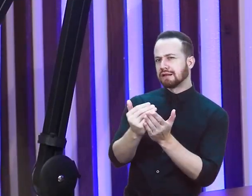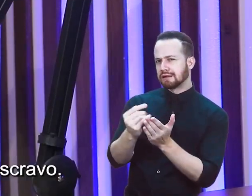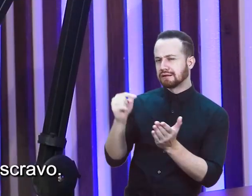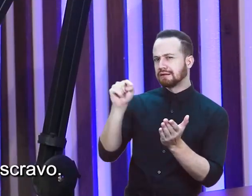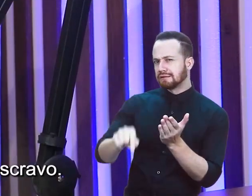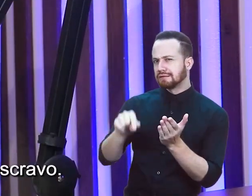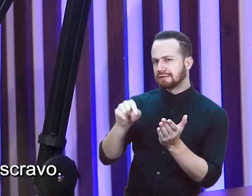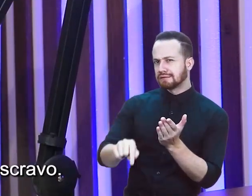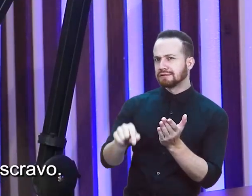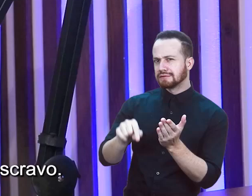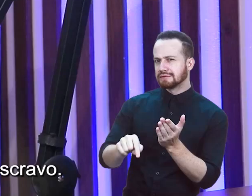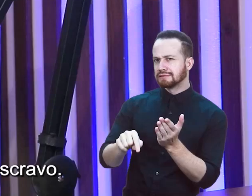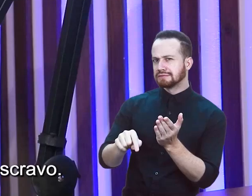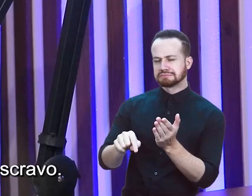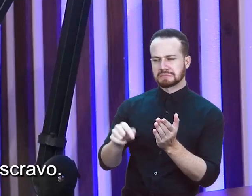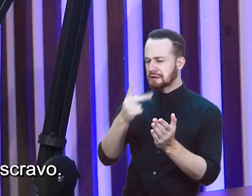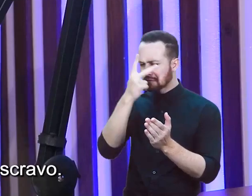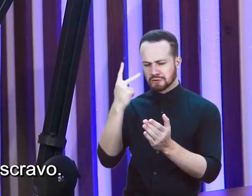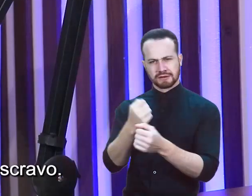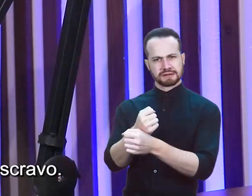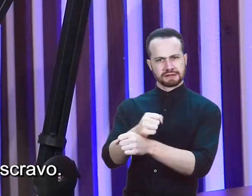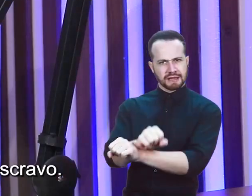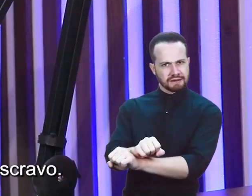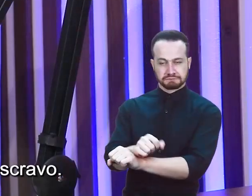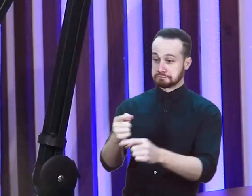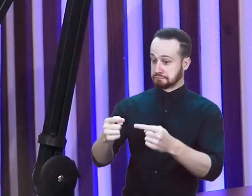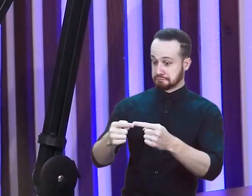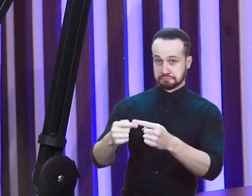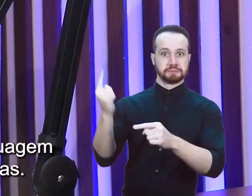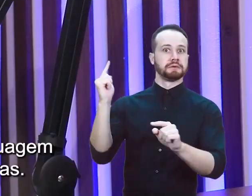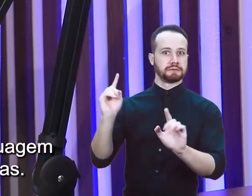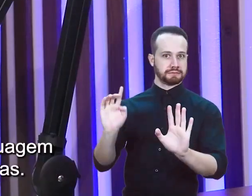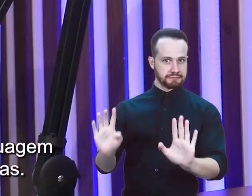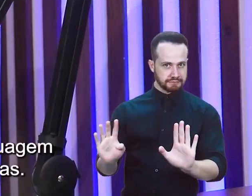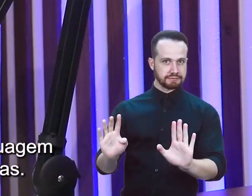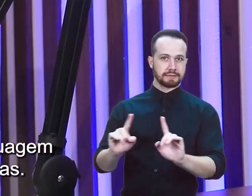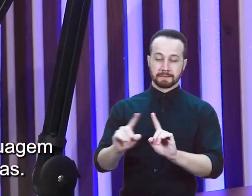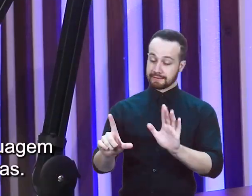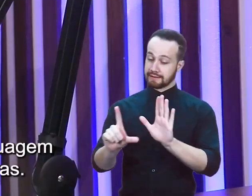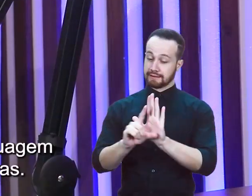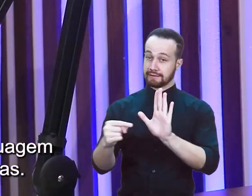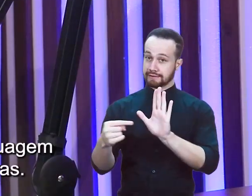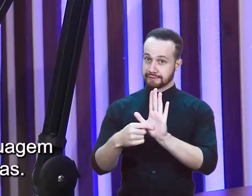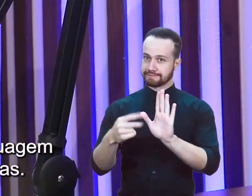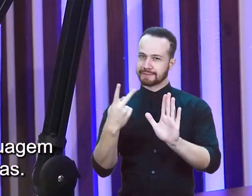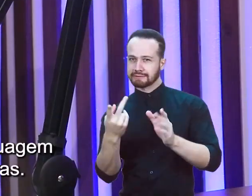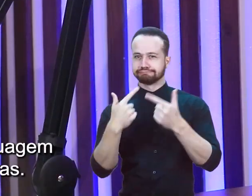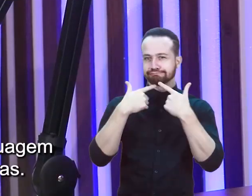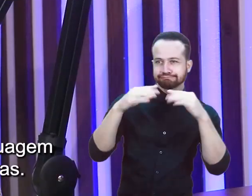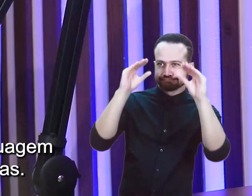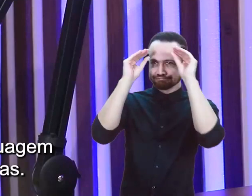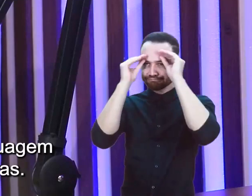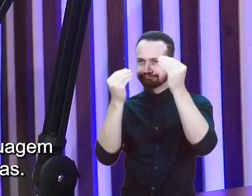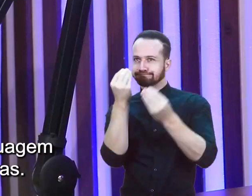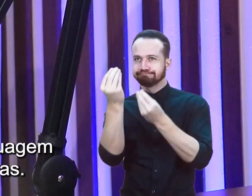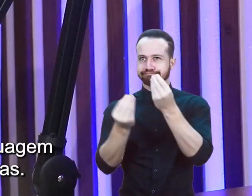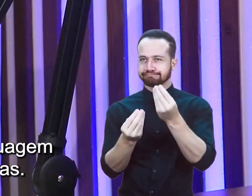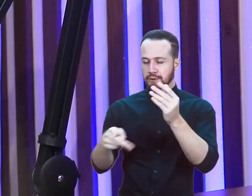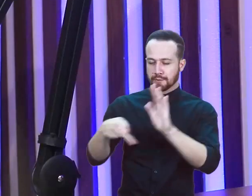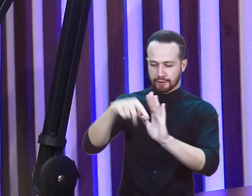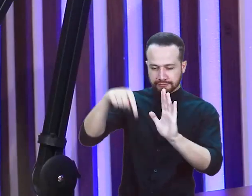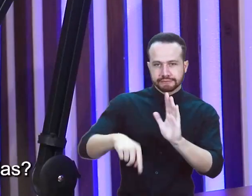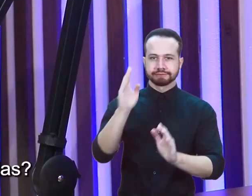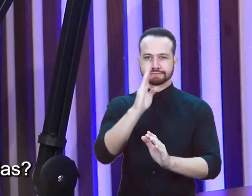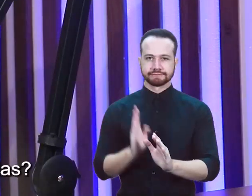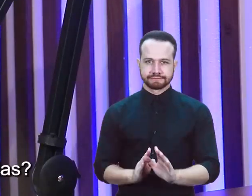data ninguém pode ser mantido como escravo, no caso da lei, vai usar essa linguagem, escravo em terras